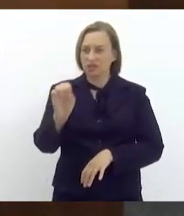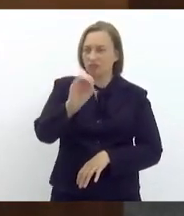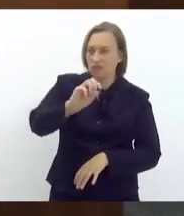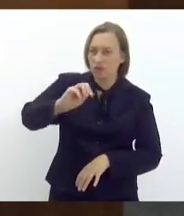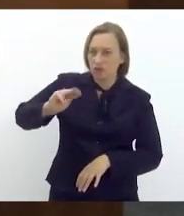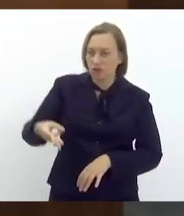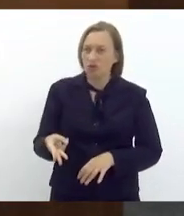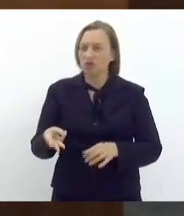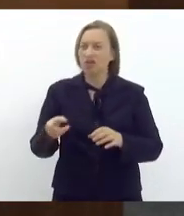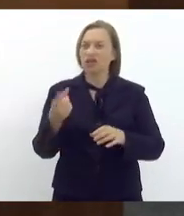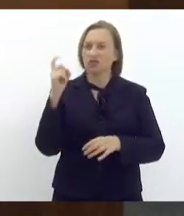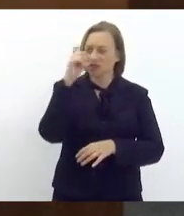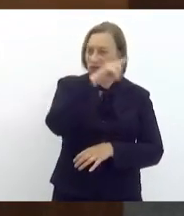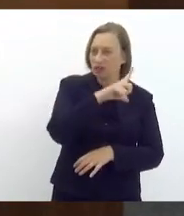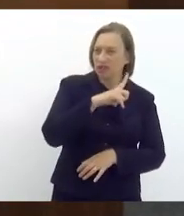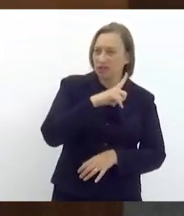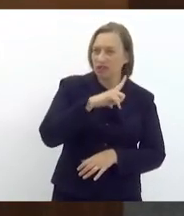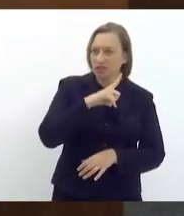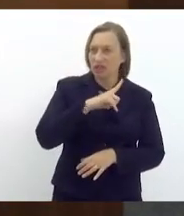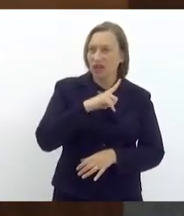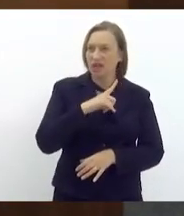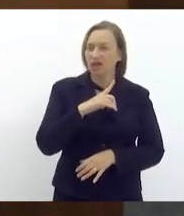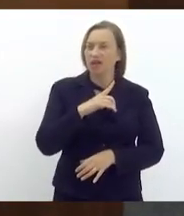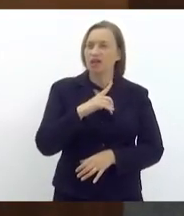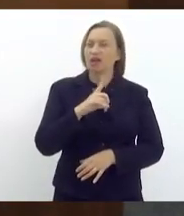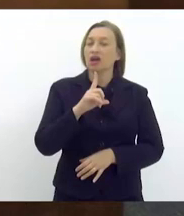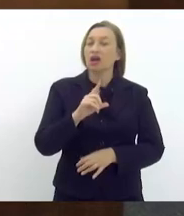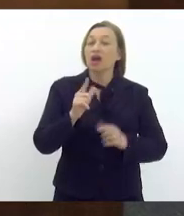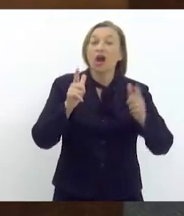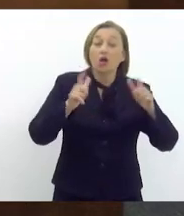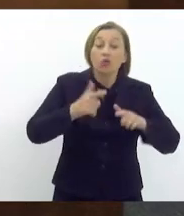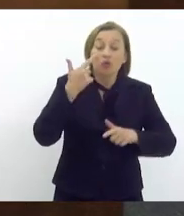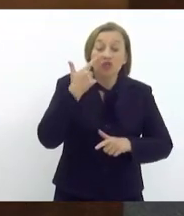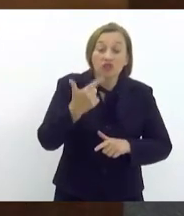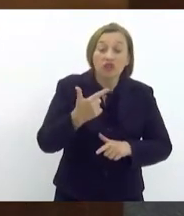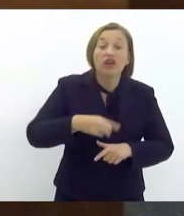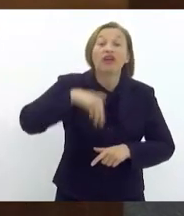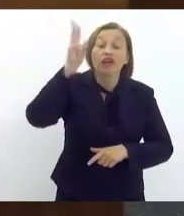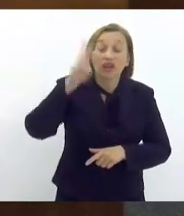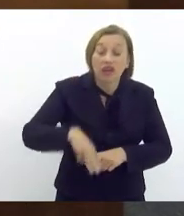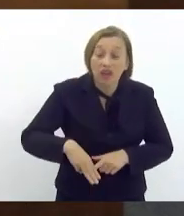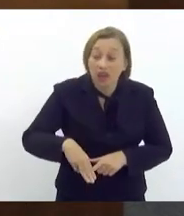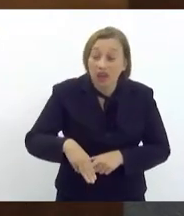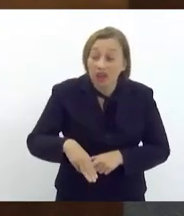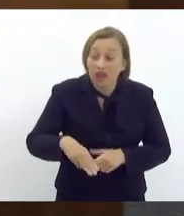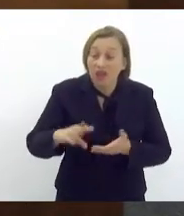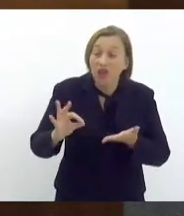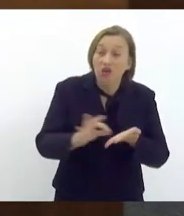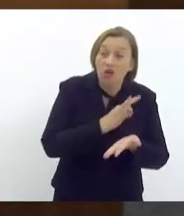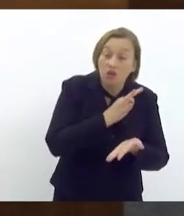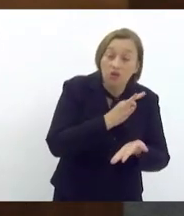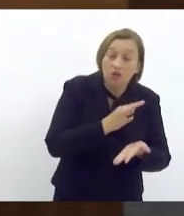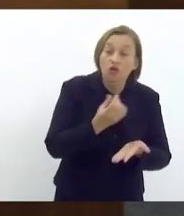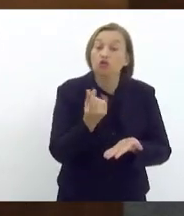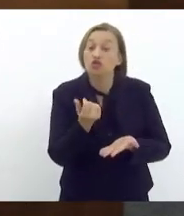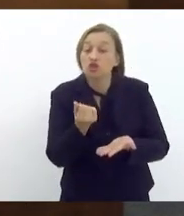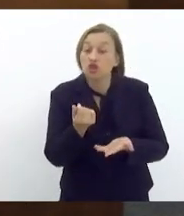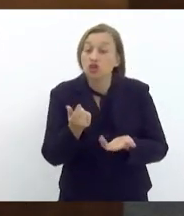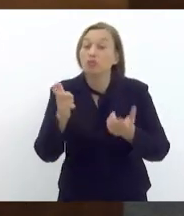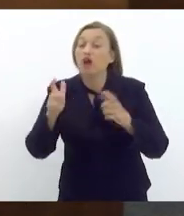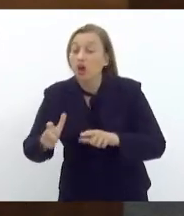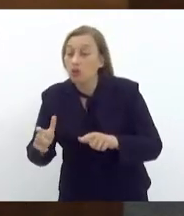é a falta da rubrica específica onde se possa ver quem é o credor para onde exatamente esse dinheiro foi